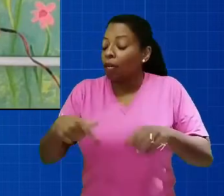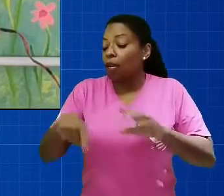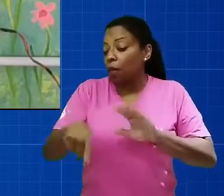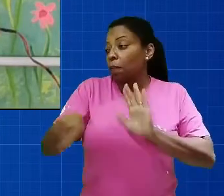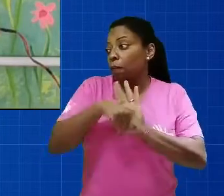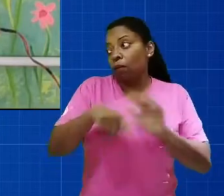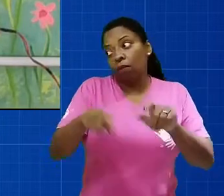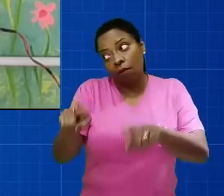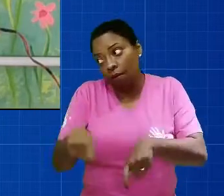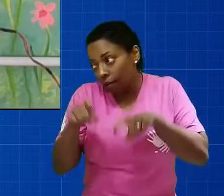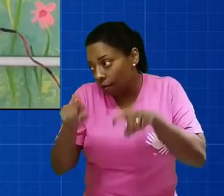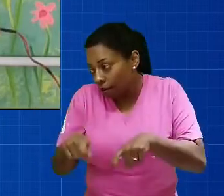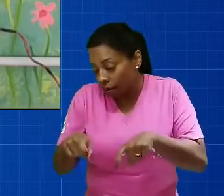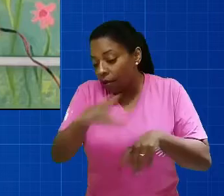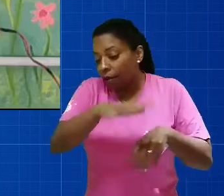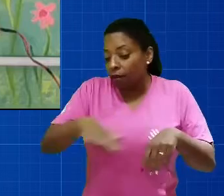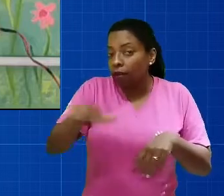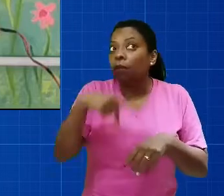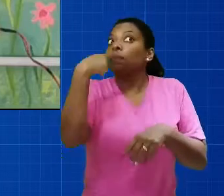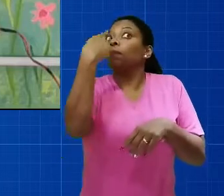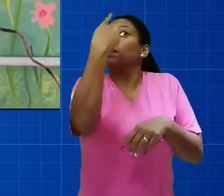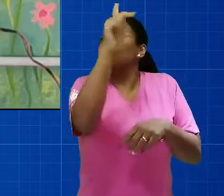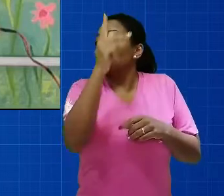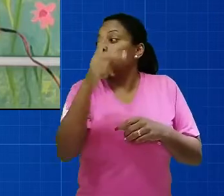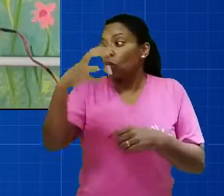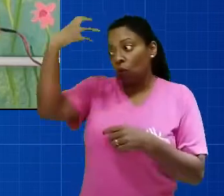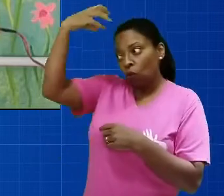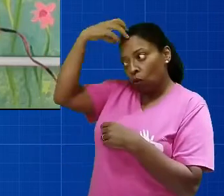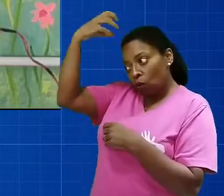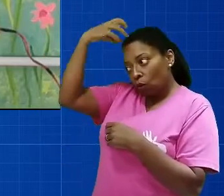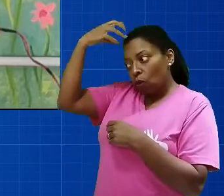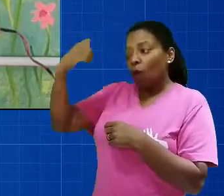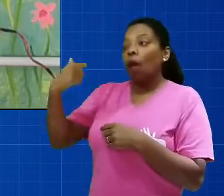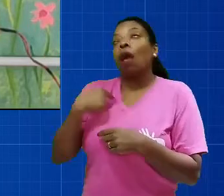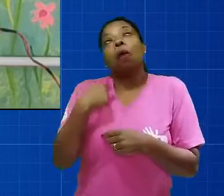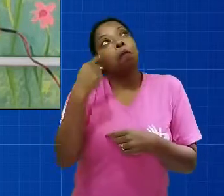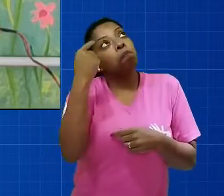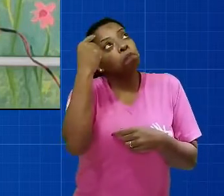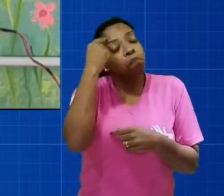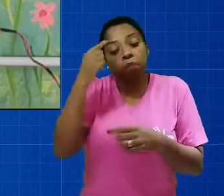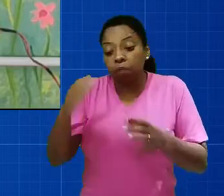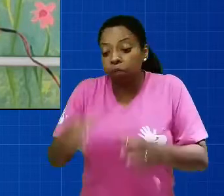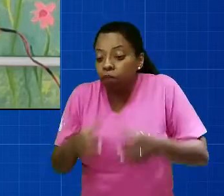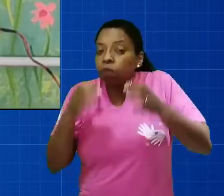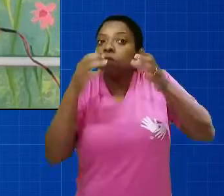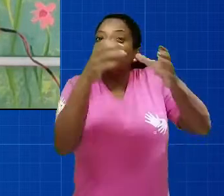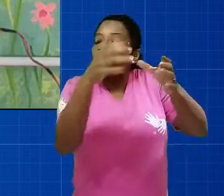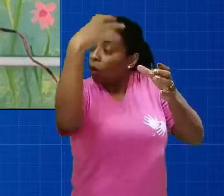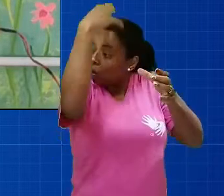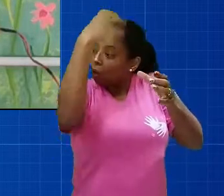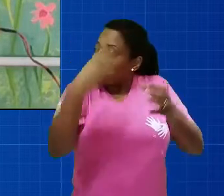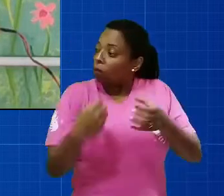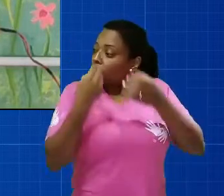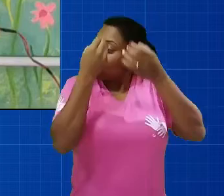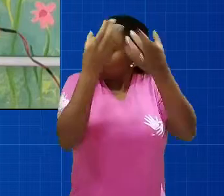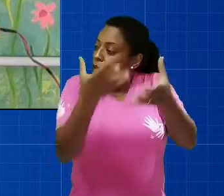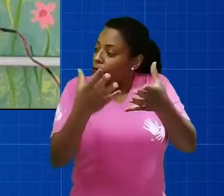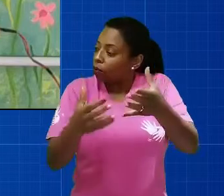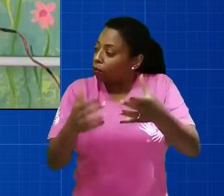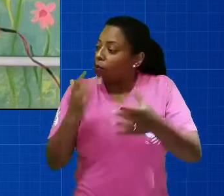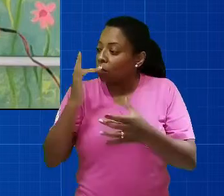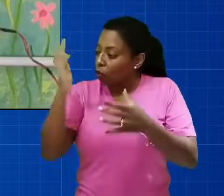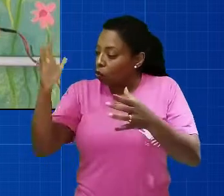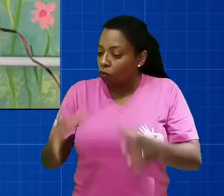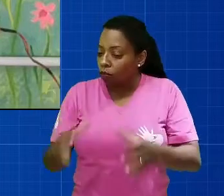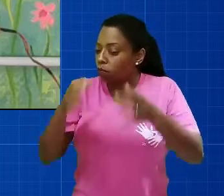campo, o campo pertence ao reino e o reino pertence ao imperador. Então o tesouro deveria ser dado ao imperador. Mas